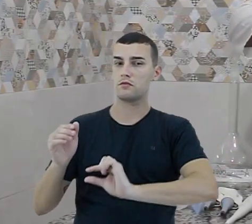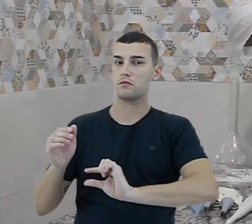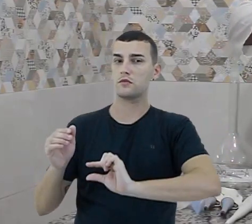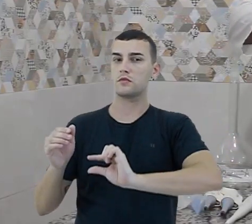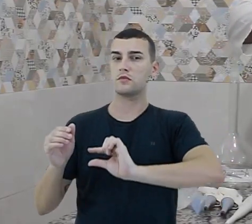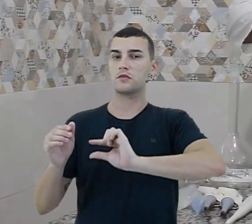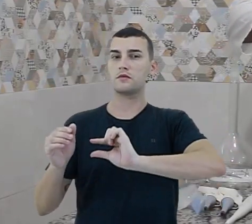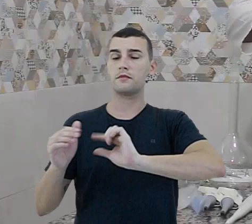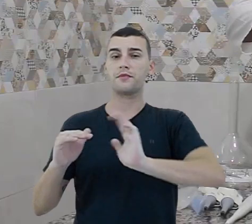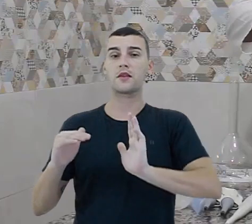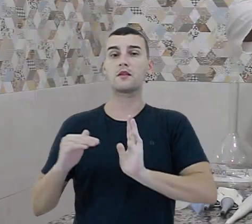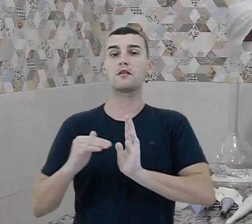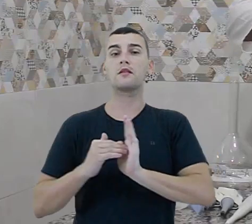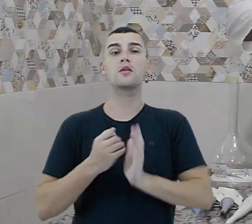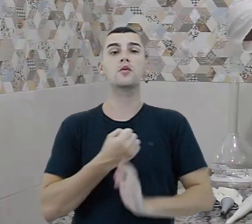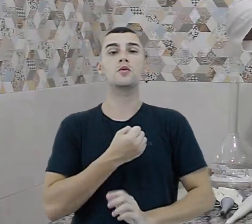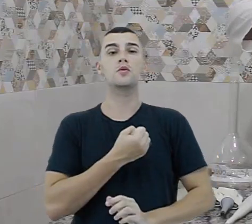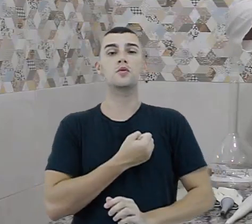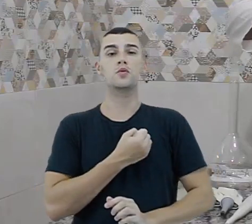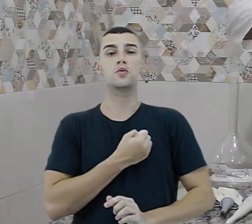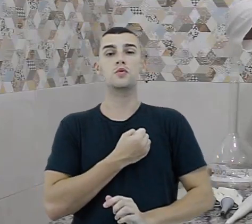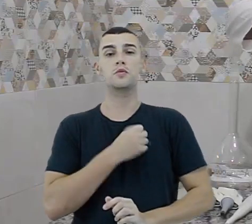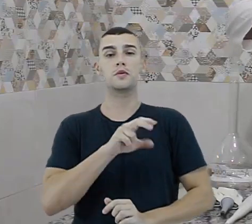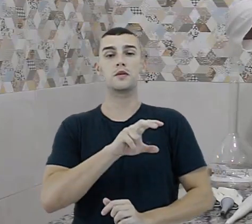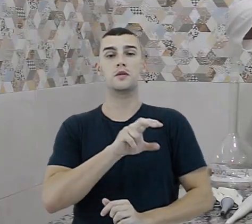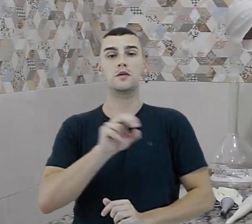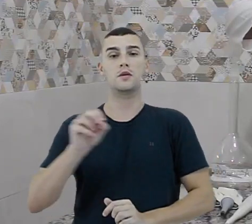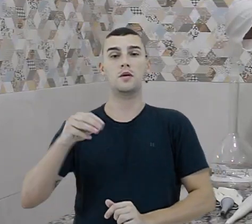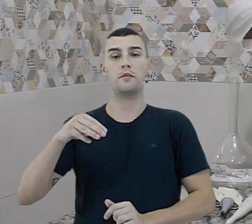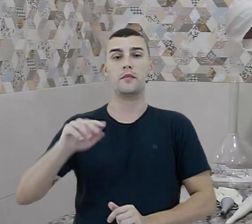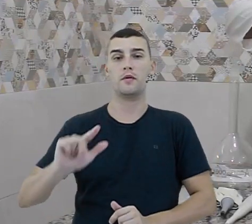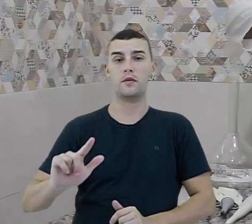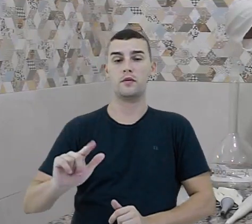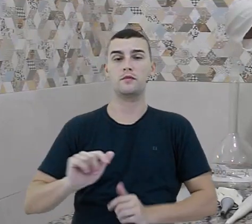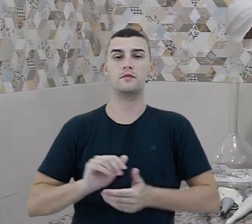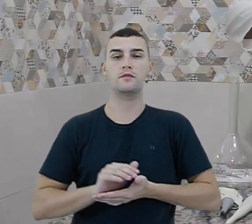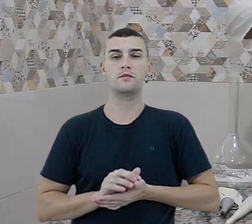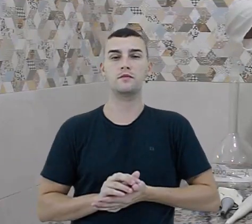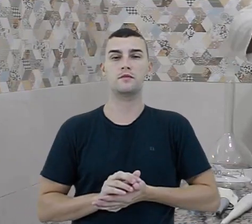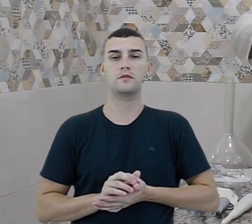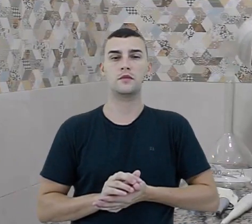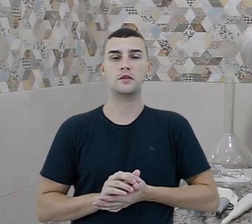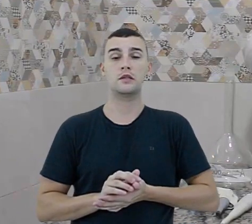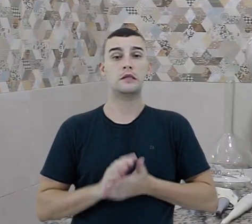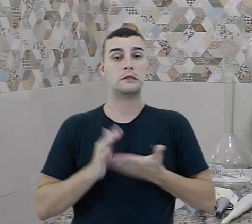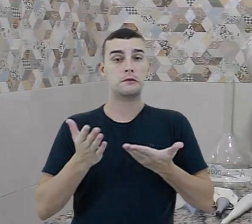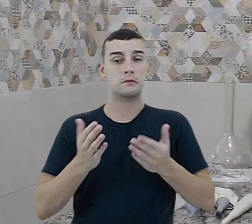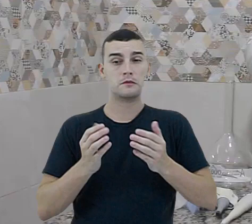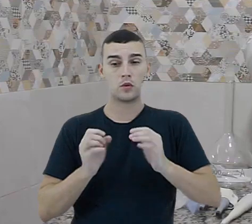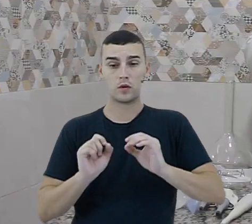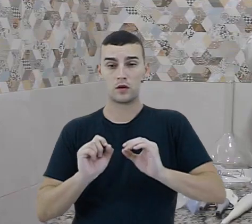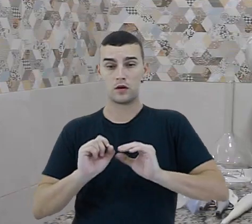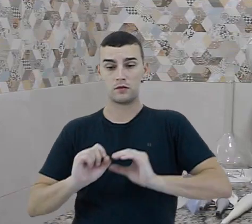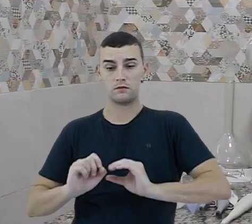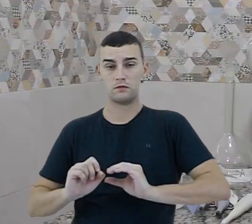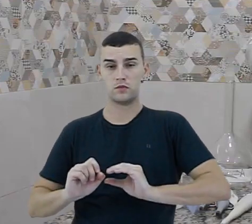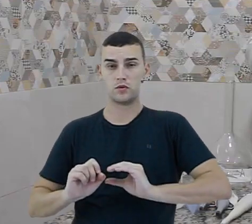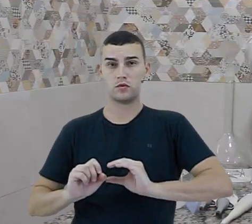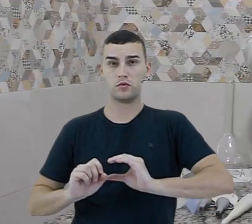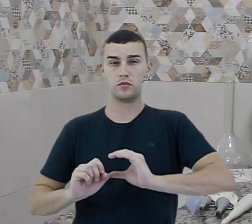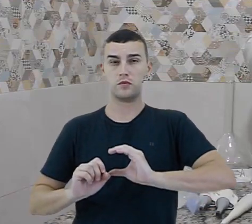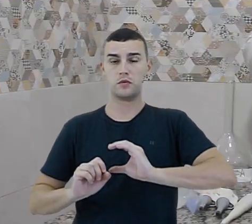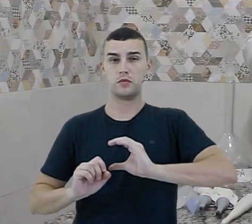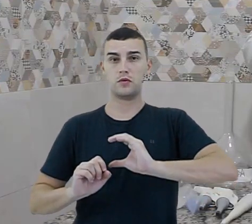com o líquido, que no caso é a água, até a marca de registro de 500 ml. Quando chego no gargalho, eu começo a ter